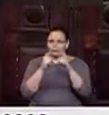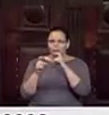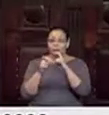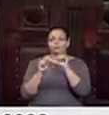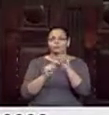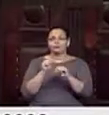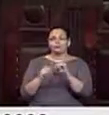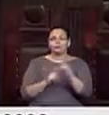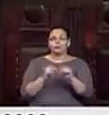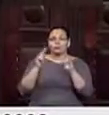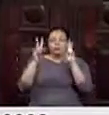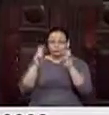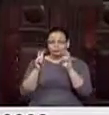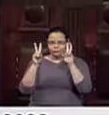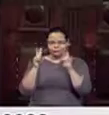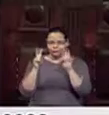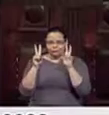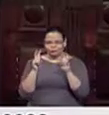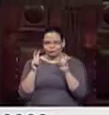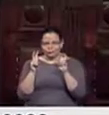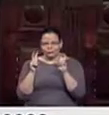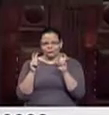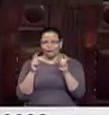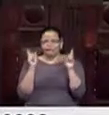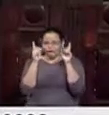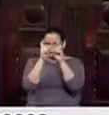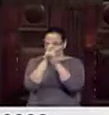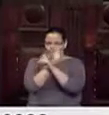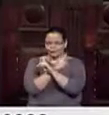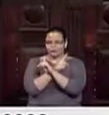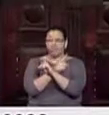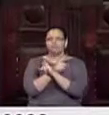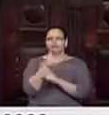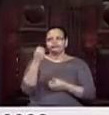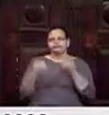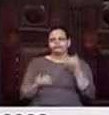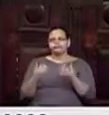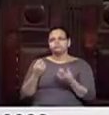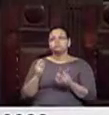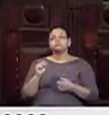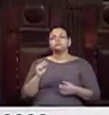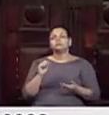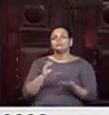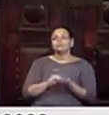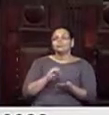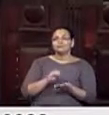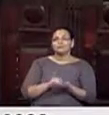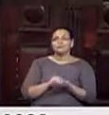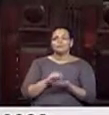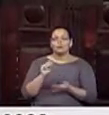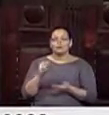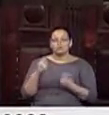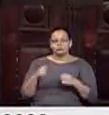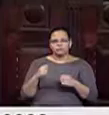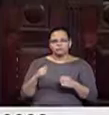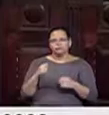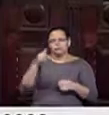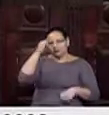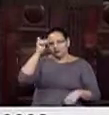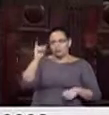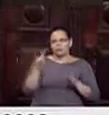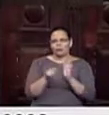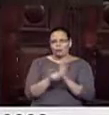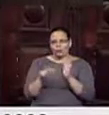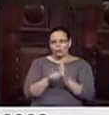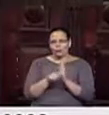de que um tema tão difícil de ser elaborado carece de que a Comissão de Prevenção às Drogas, na